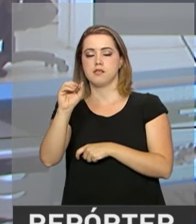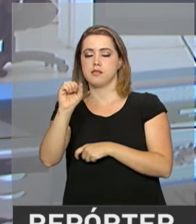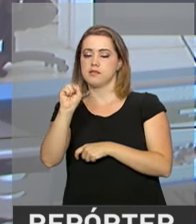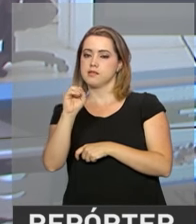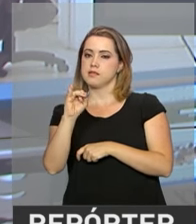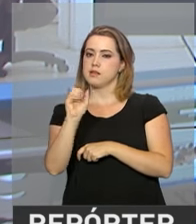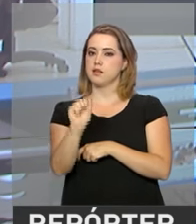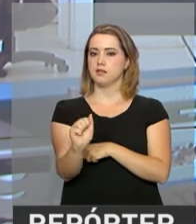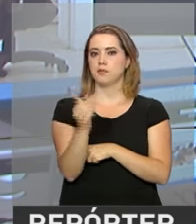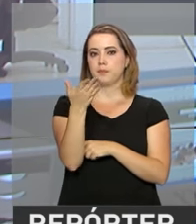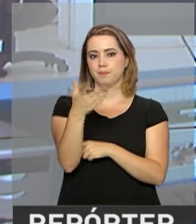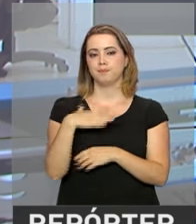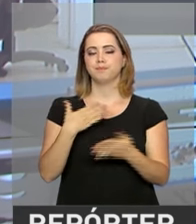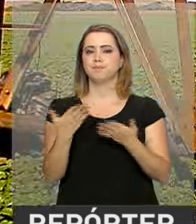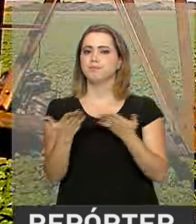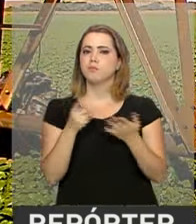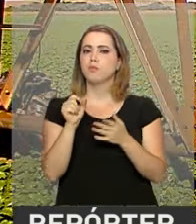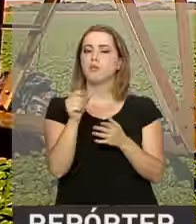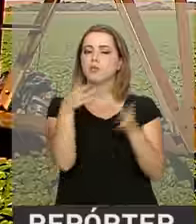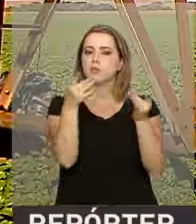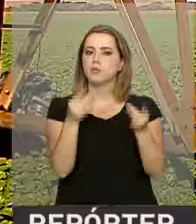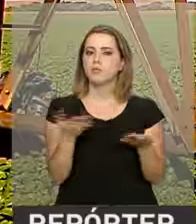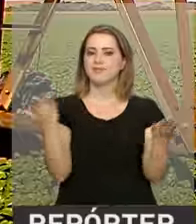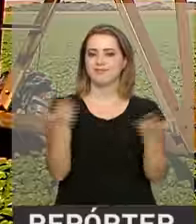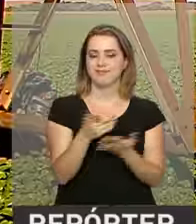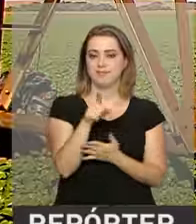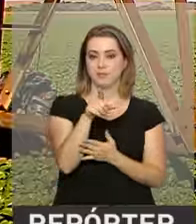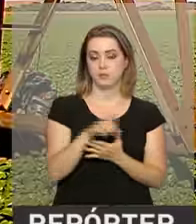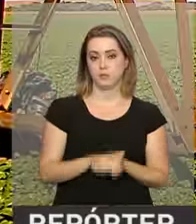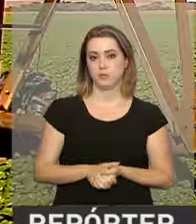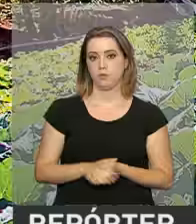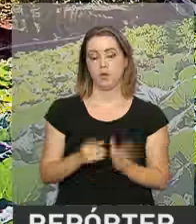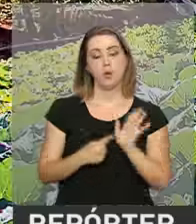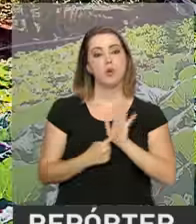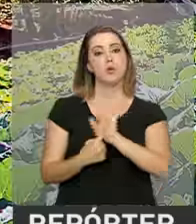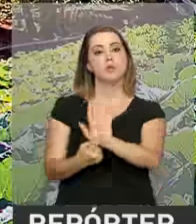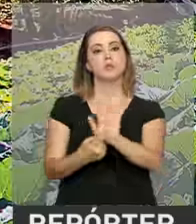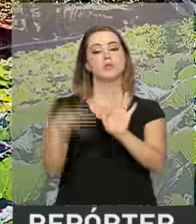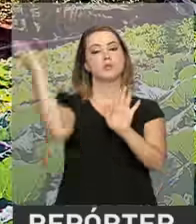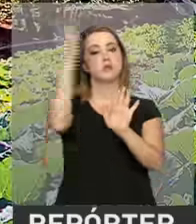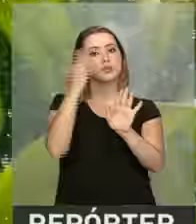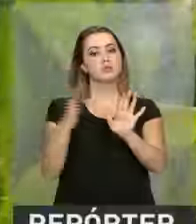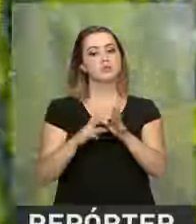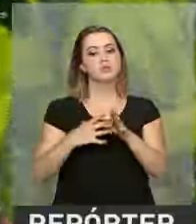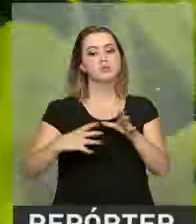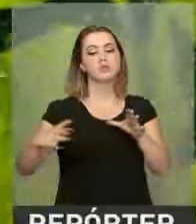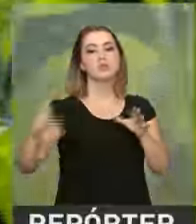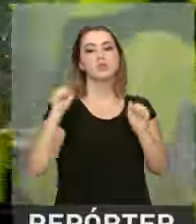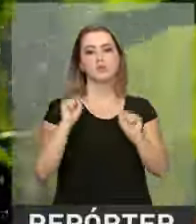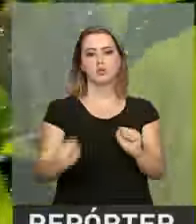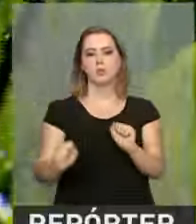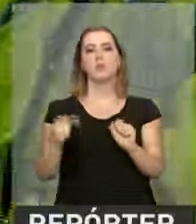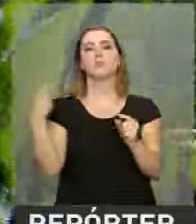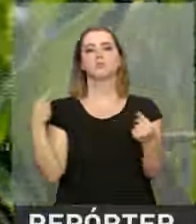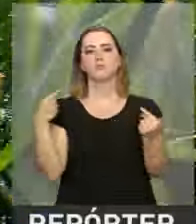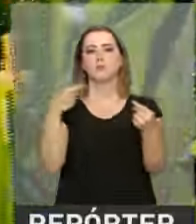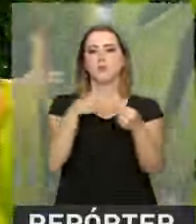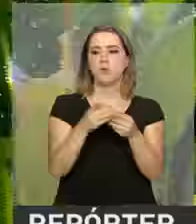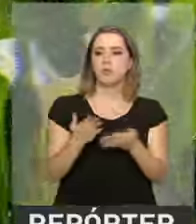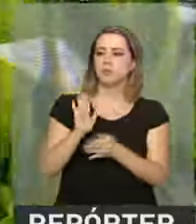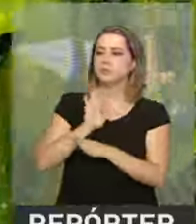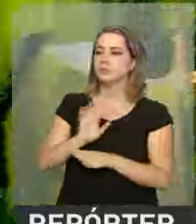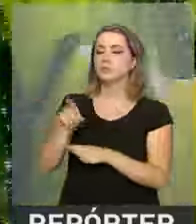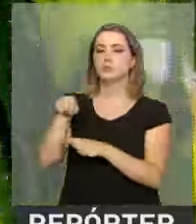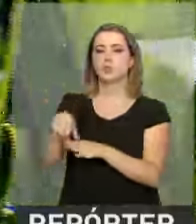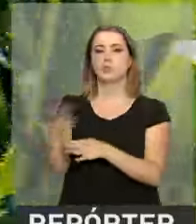divulgado nesta terça-feira mostrar um Brasil grande em condições de atender a demanda interna e abastecer o